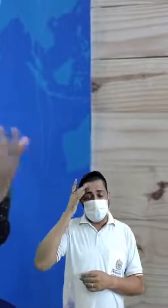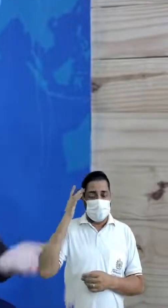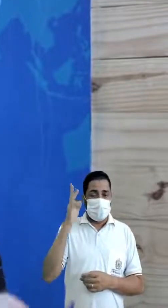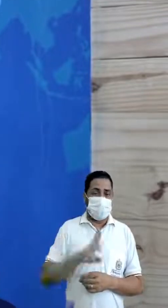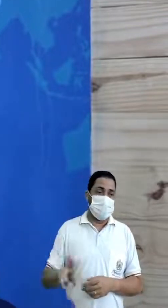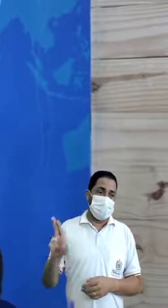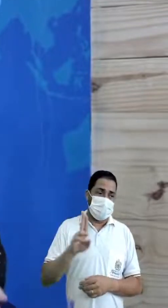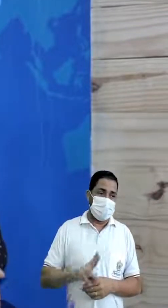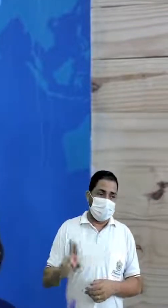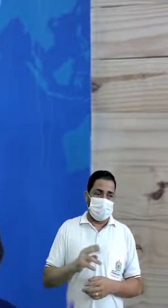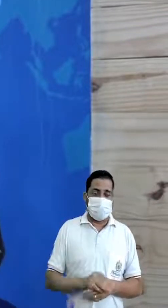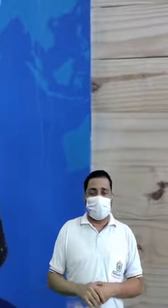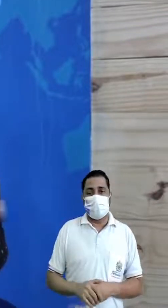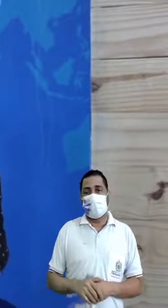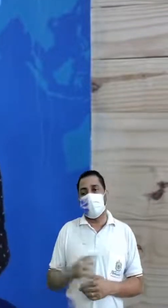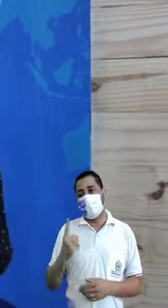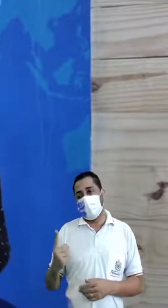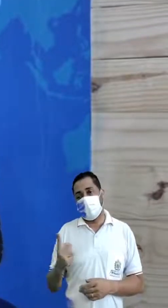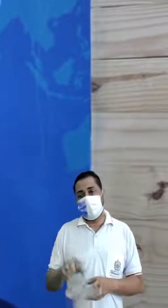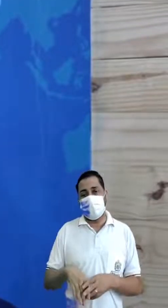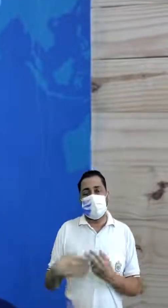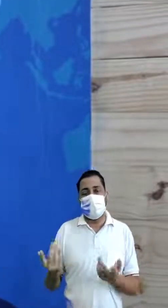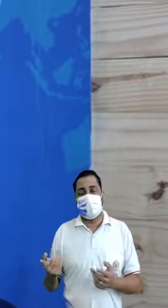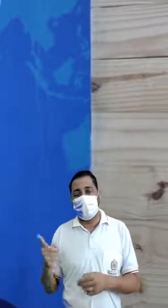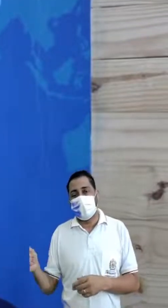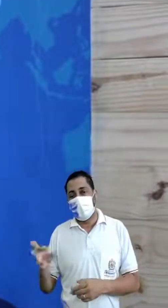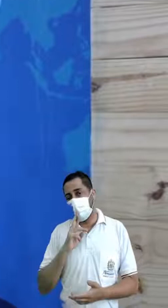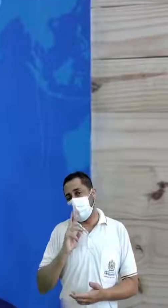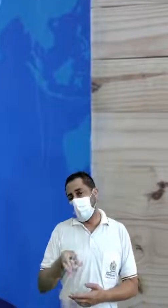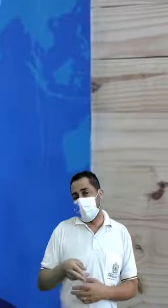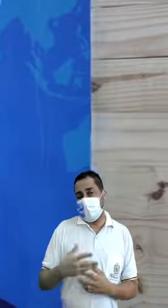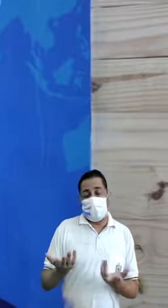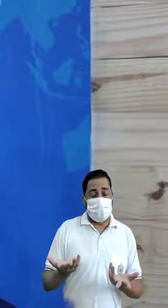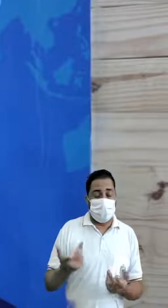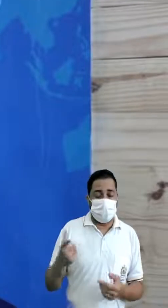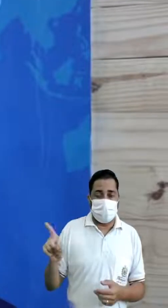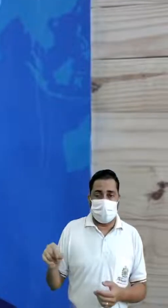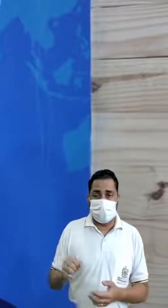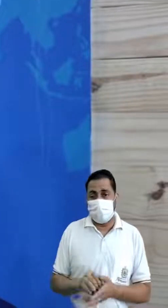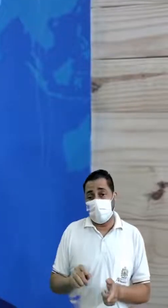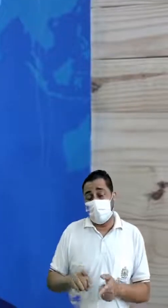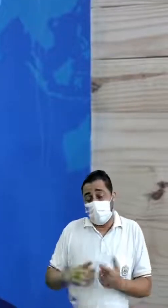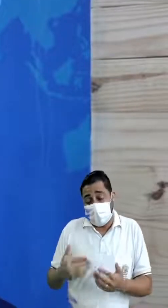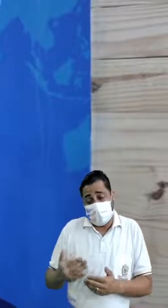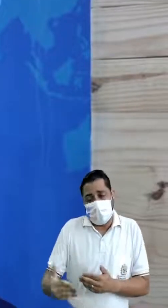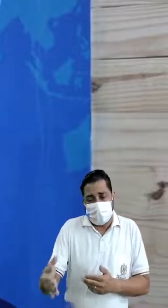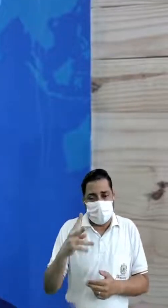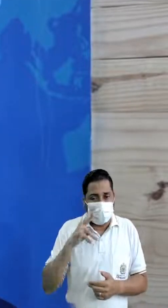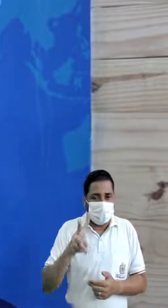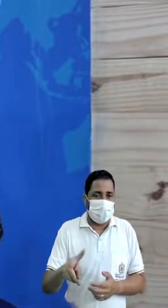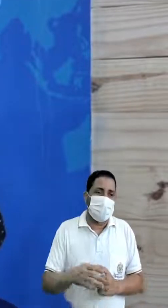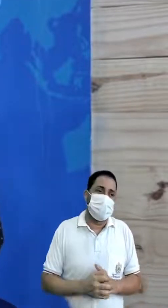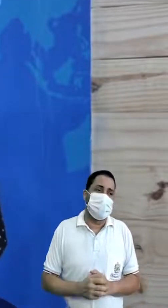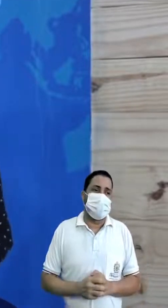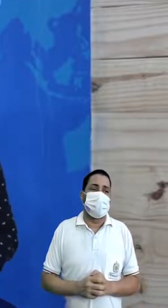utilizam uma por conta de alguma razão ou outra por conta de outra razão. E aí mais à frente a gente vai ver isso.